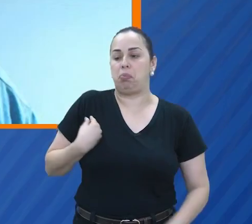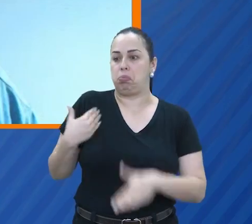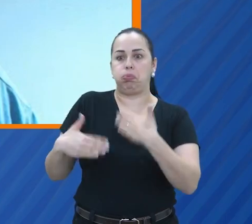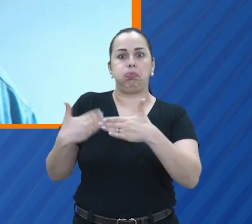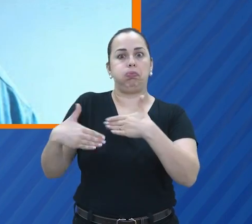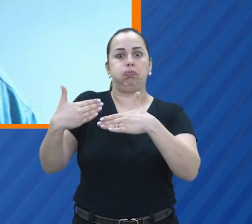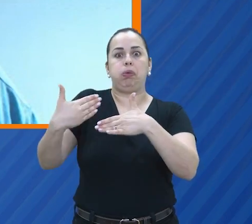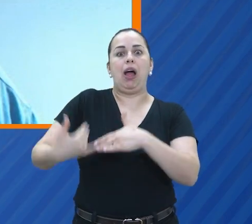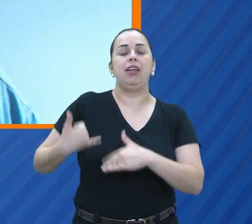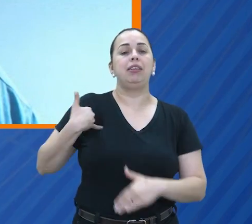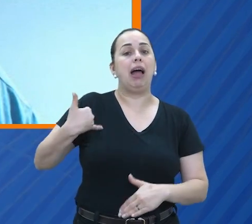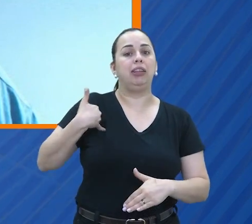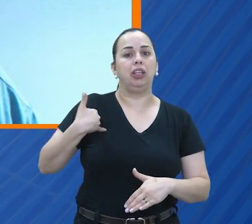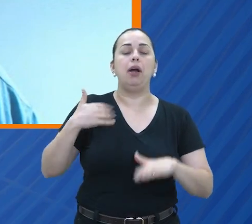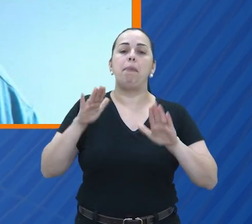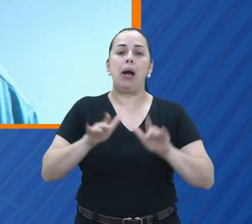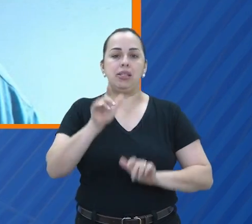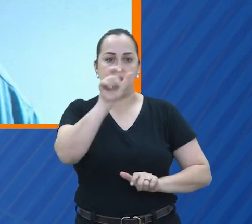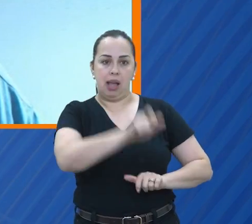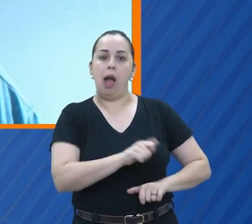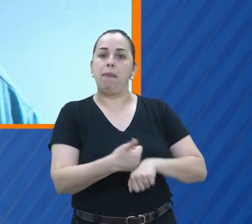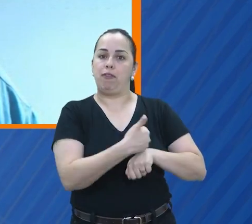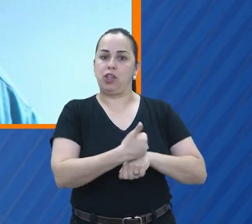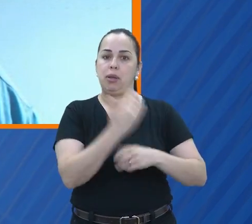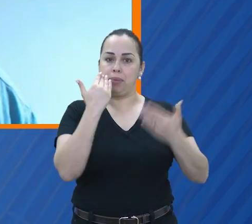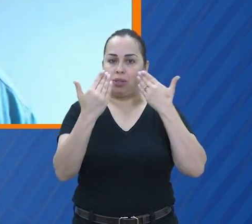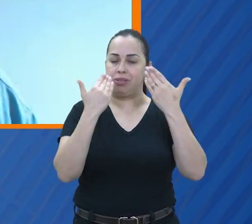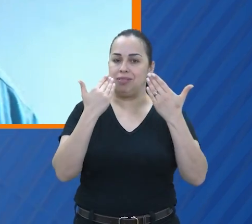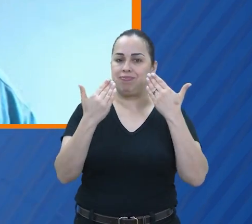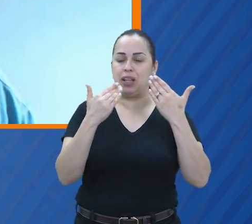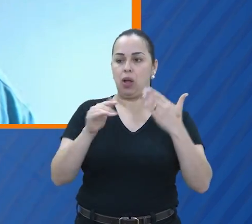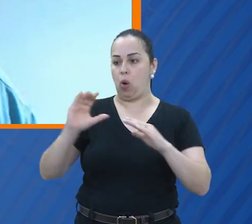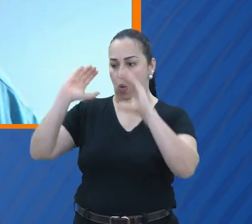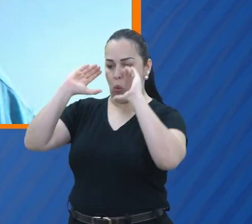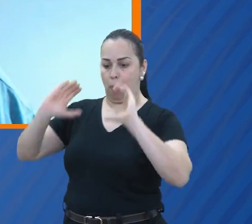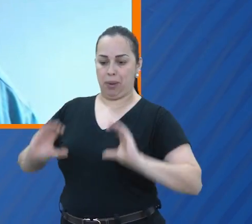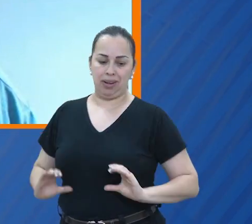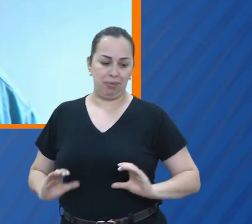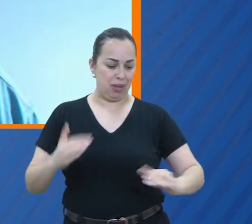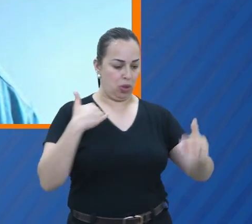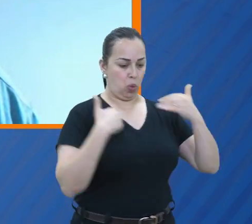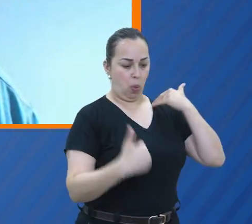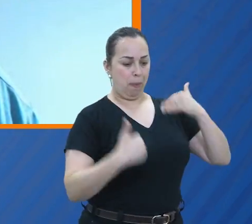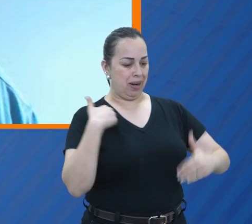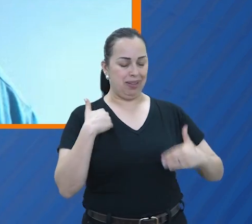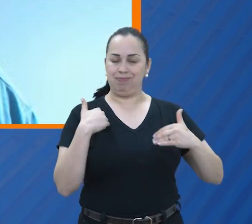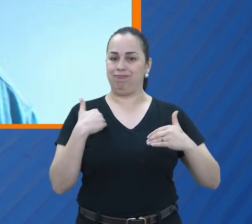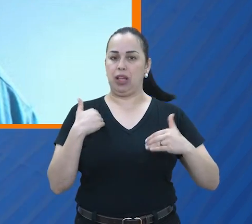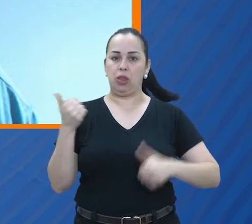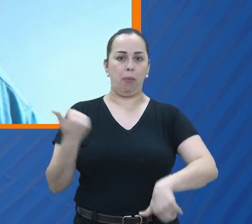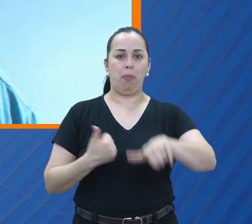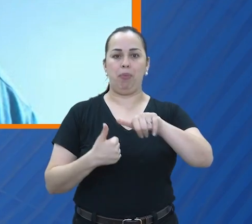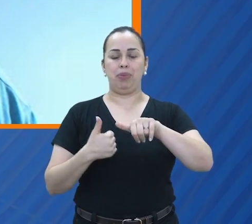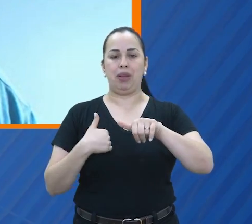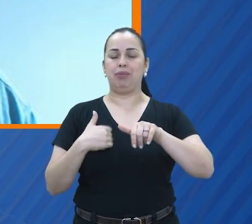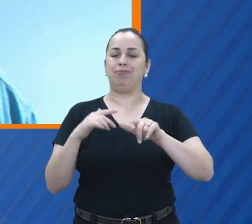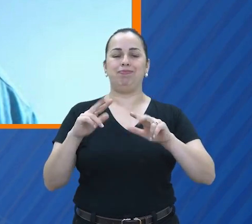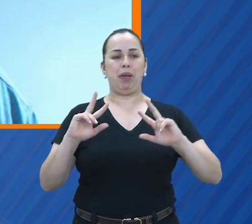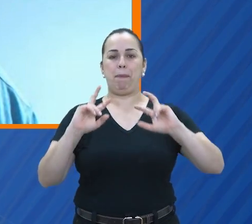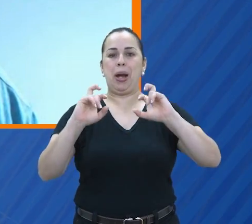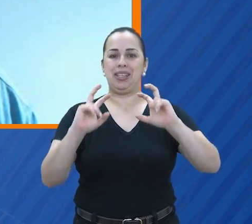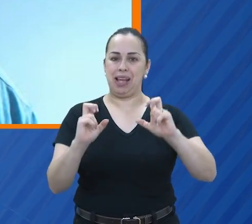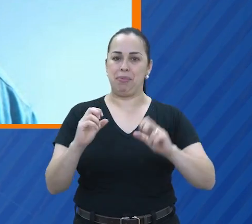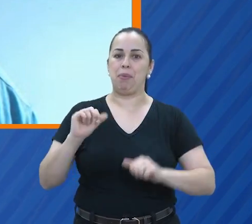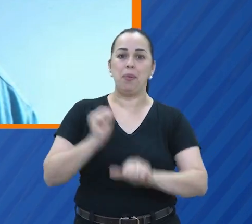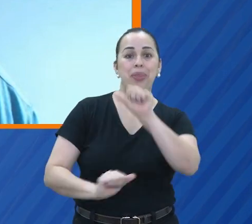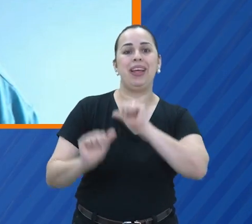vida. Mas, segundo essa psicóloga, o comportamento muitas vezes não acompanha as mudanças desses padrões, o que resulta